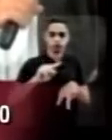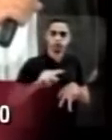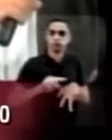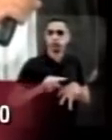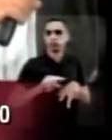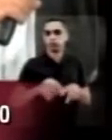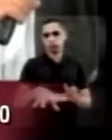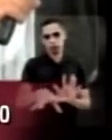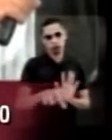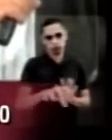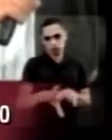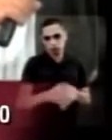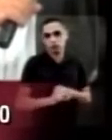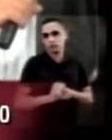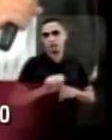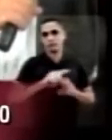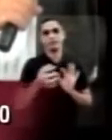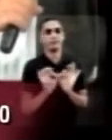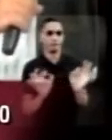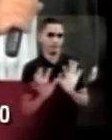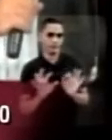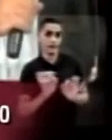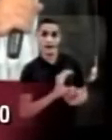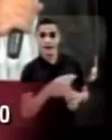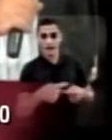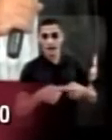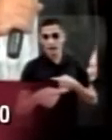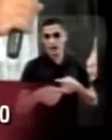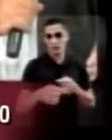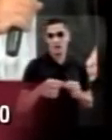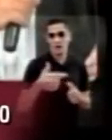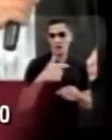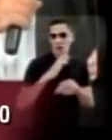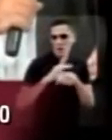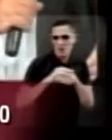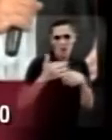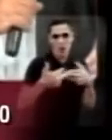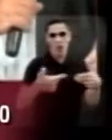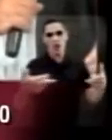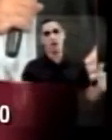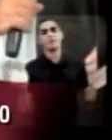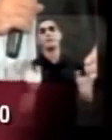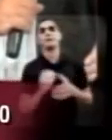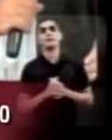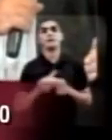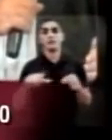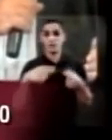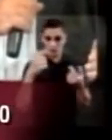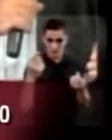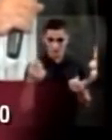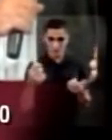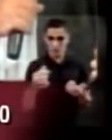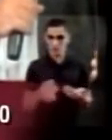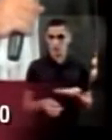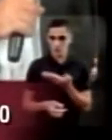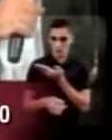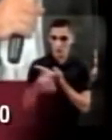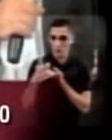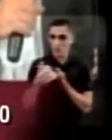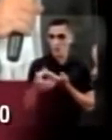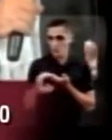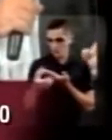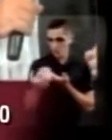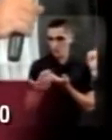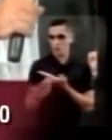semana epidemiológica. Então você nota que nós temos nessa síndrome respiratória